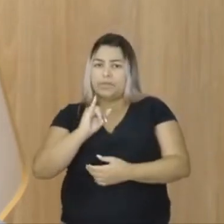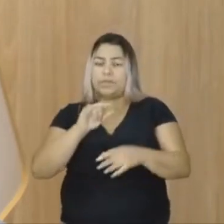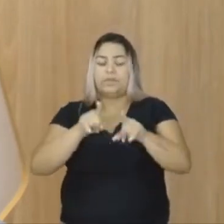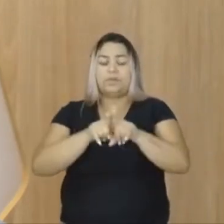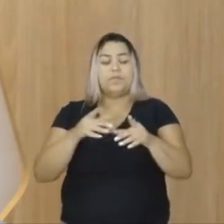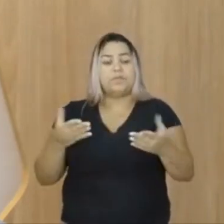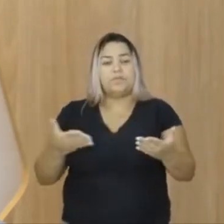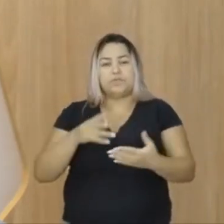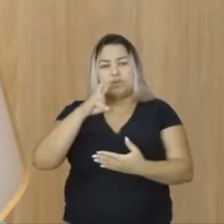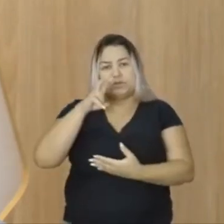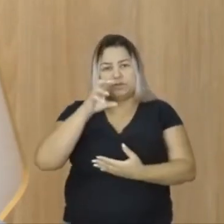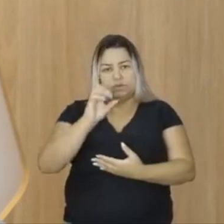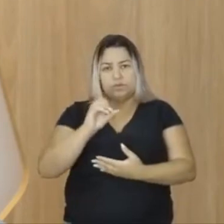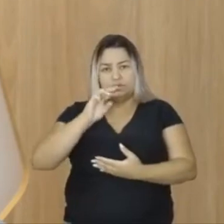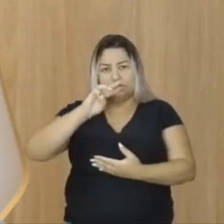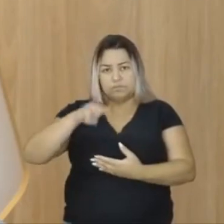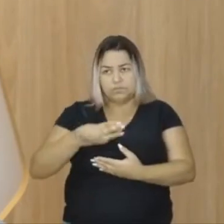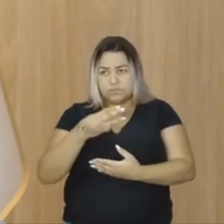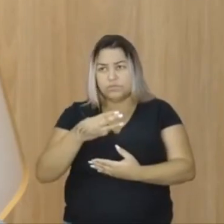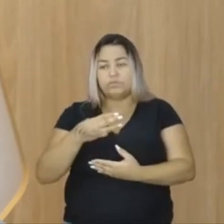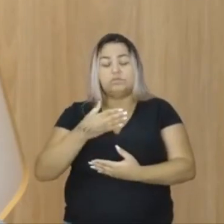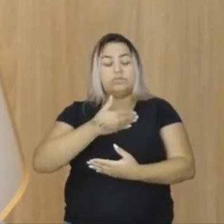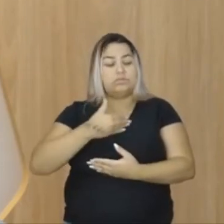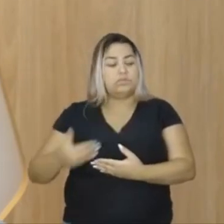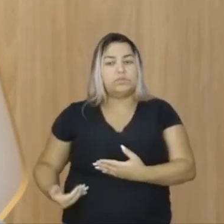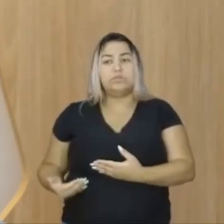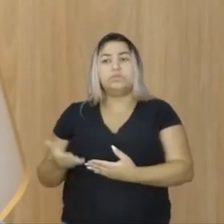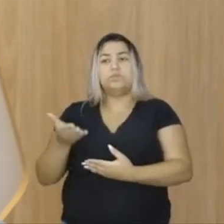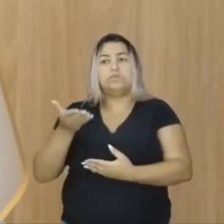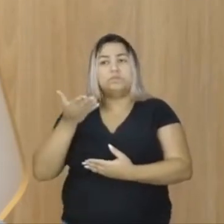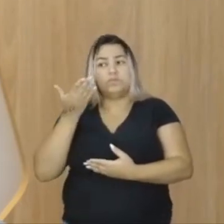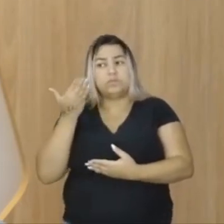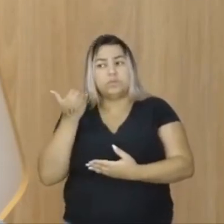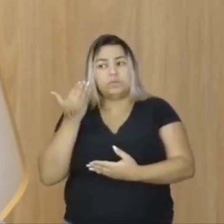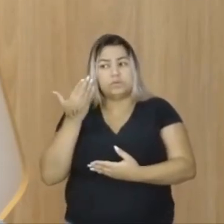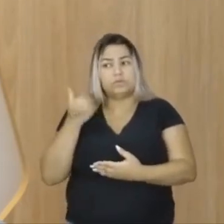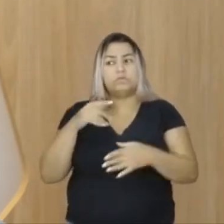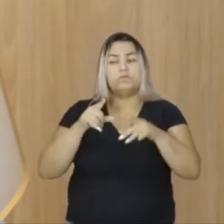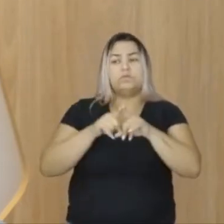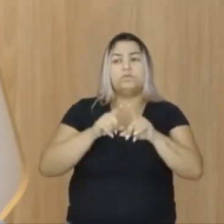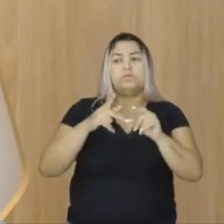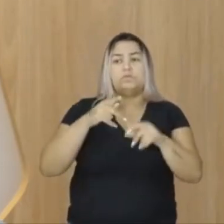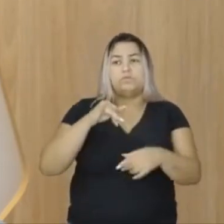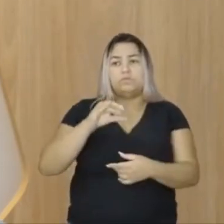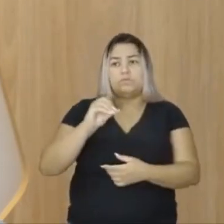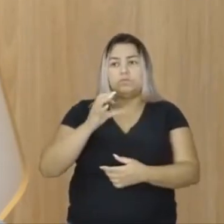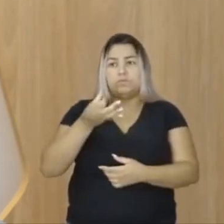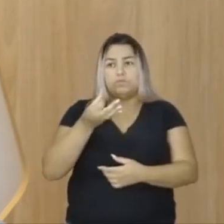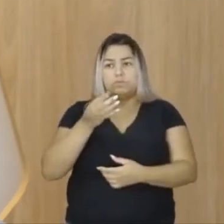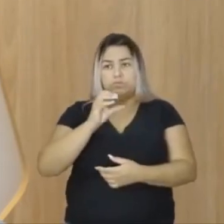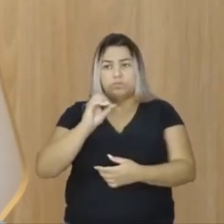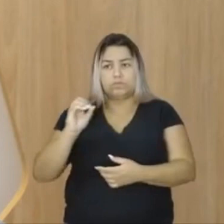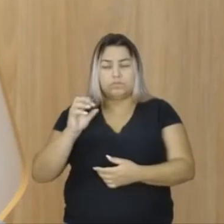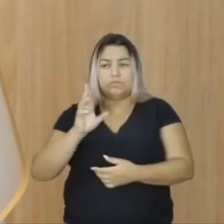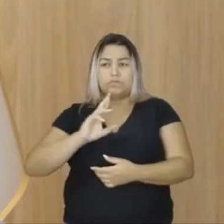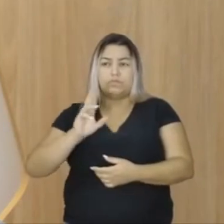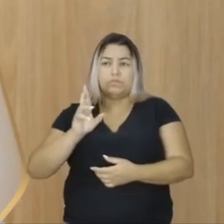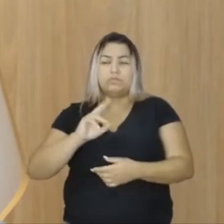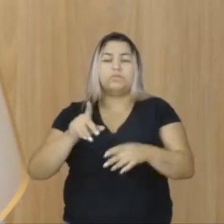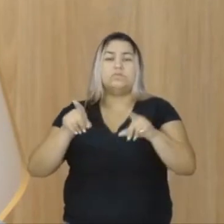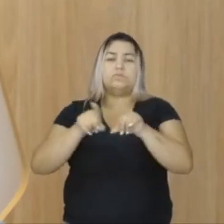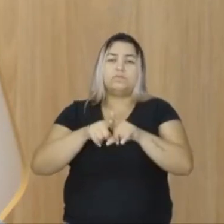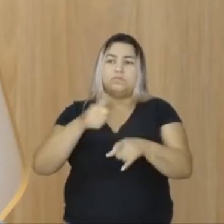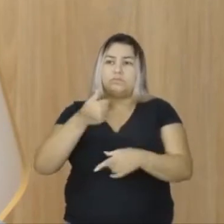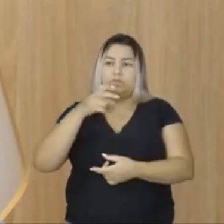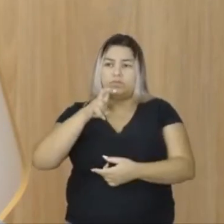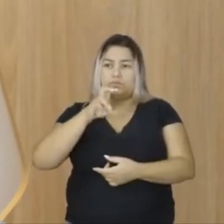só 50 milhões no governo anterior, de ter criado o piso de R$600 no Bolsa Família e também os